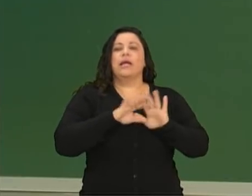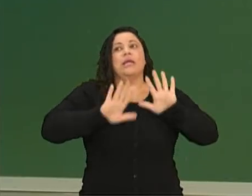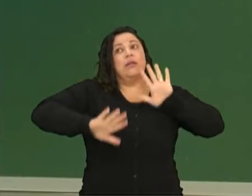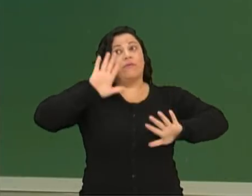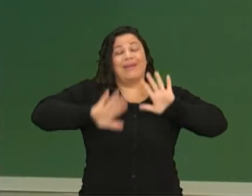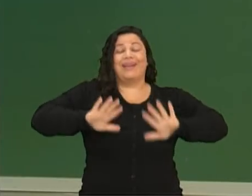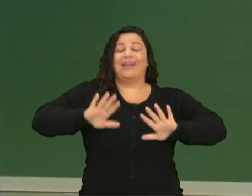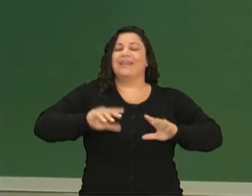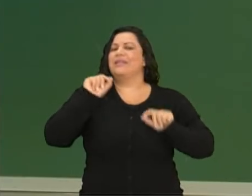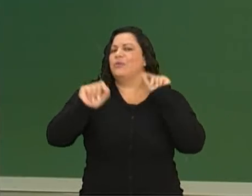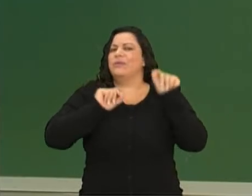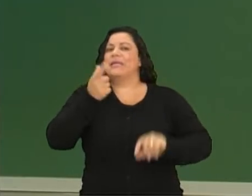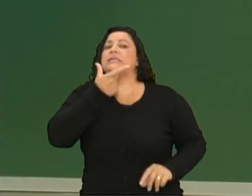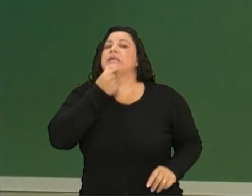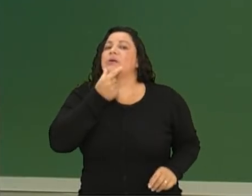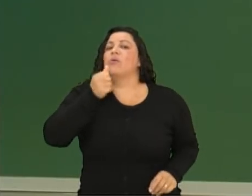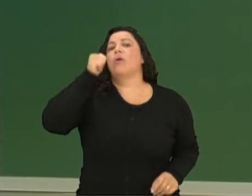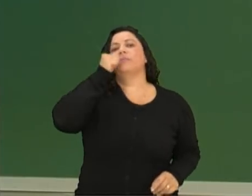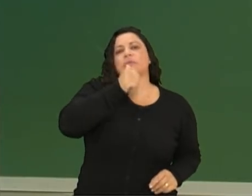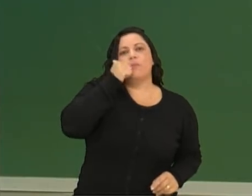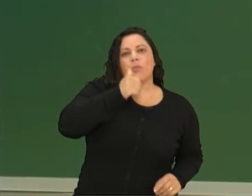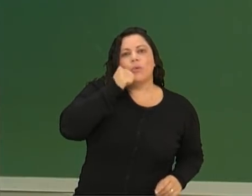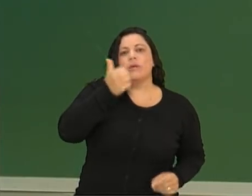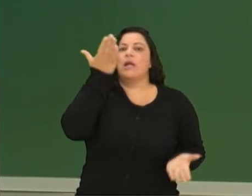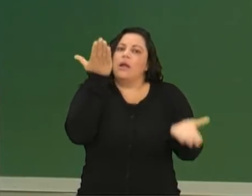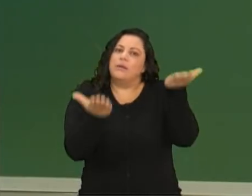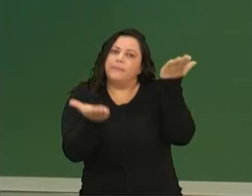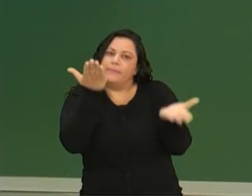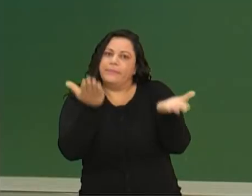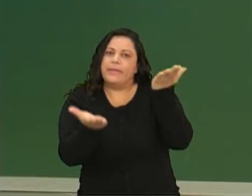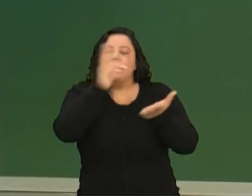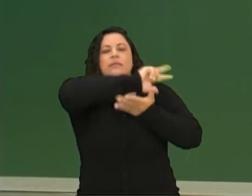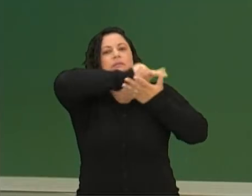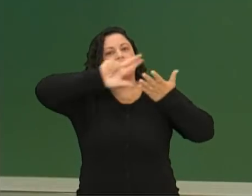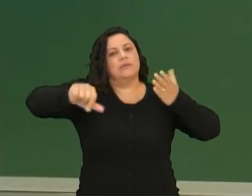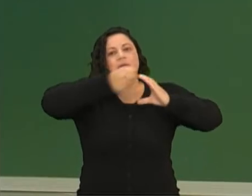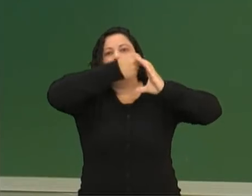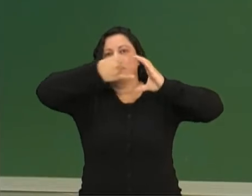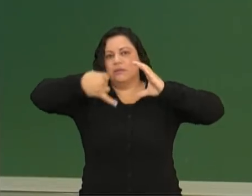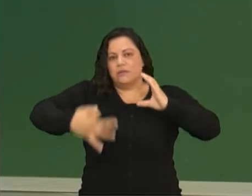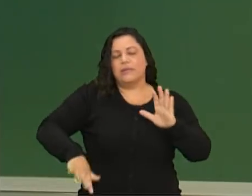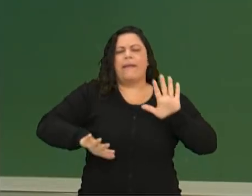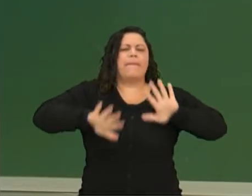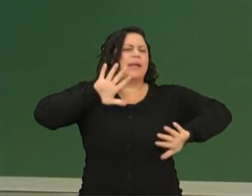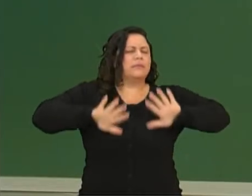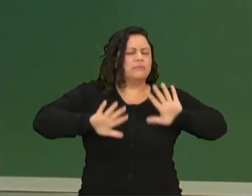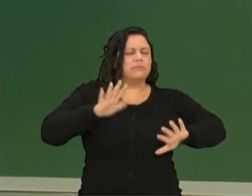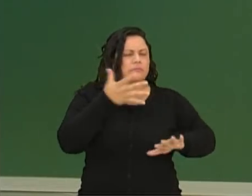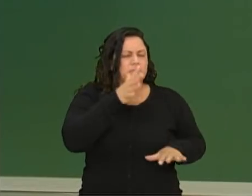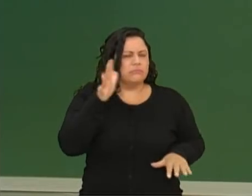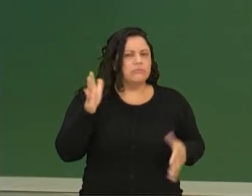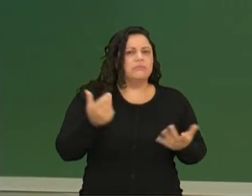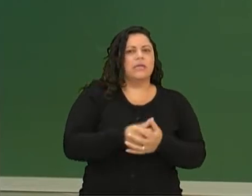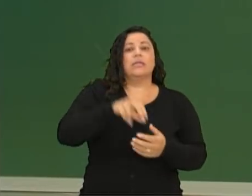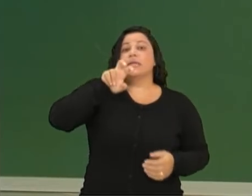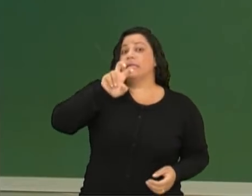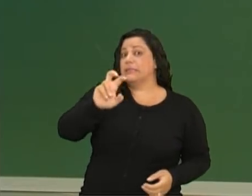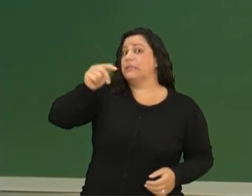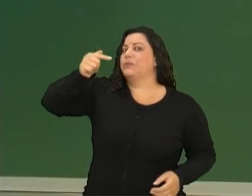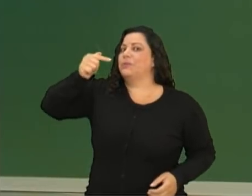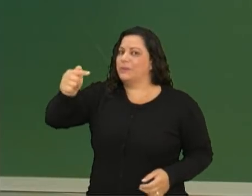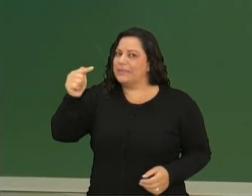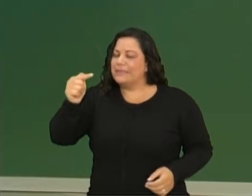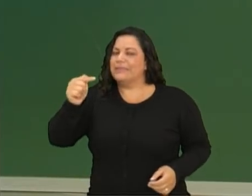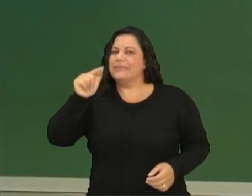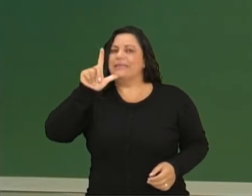conforme a altura, o peso, uma série de características. Mas em média, um adulto tem entre 5 e 7 litros